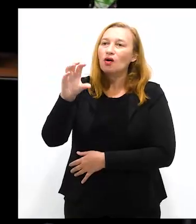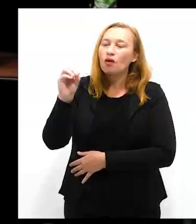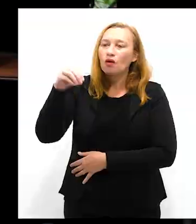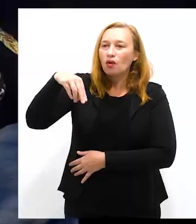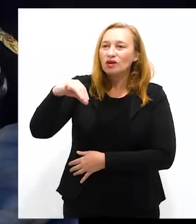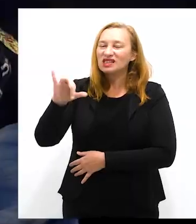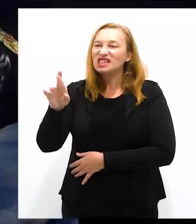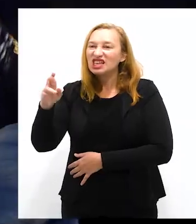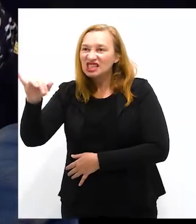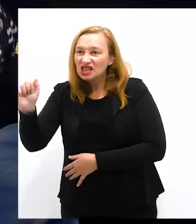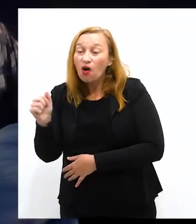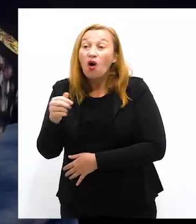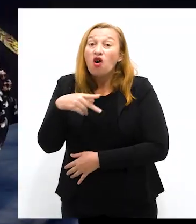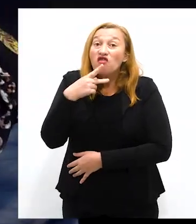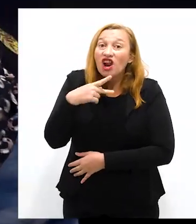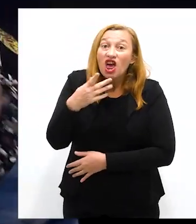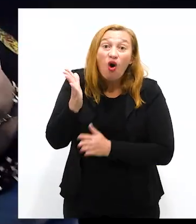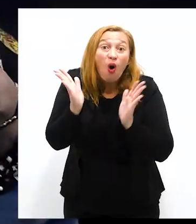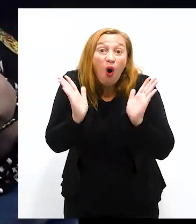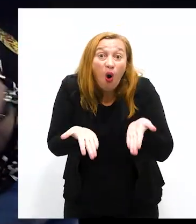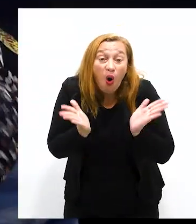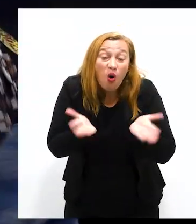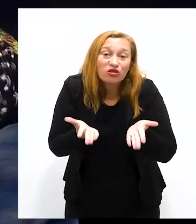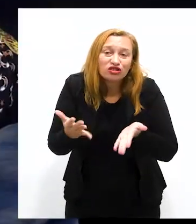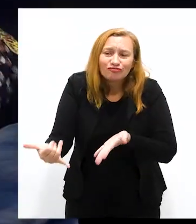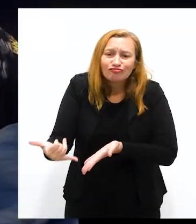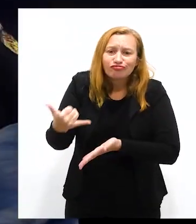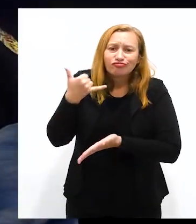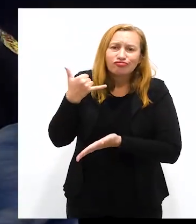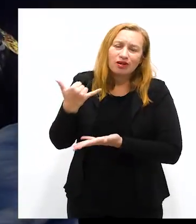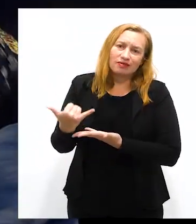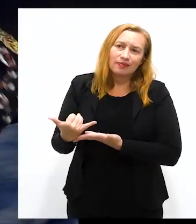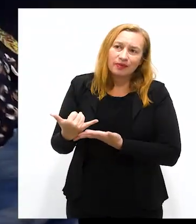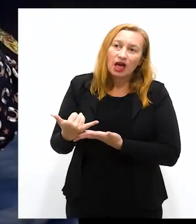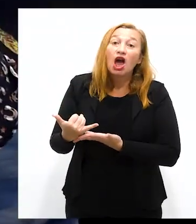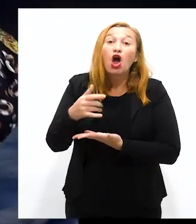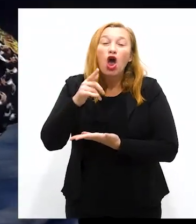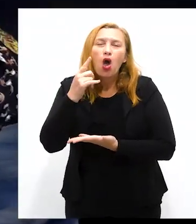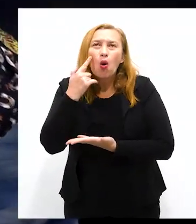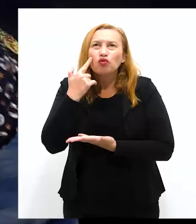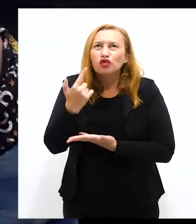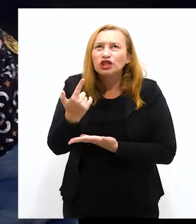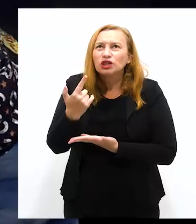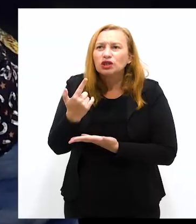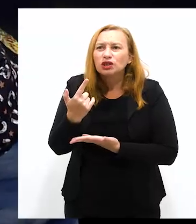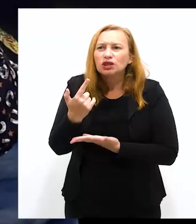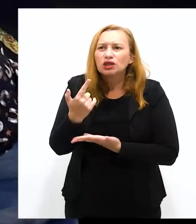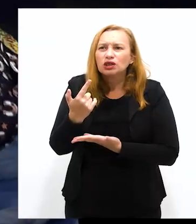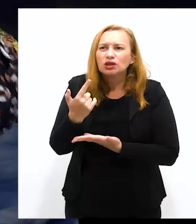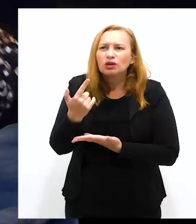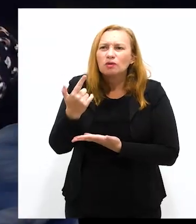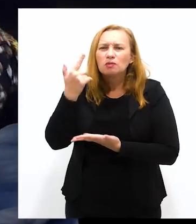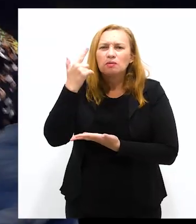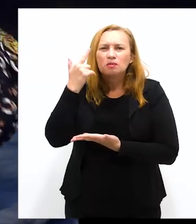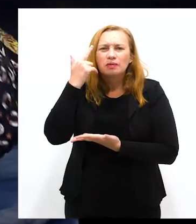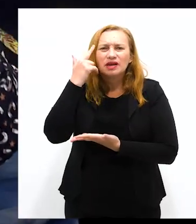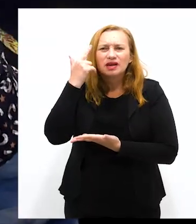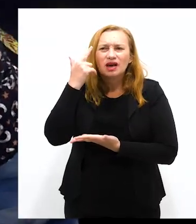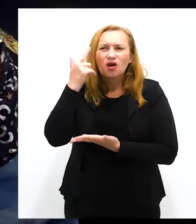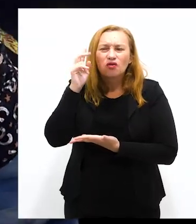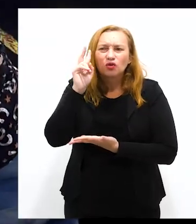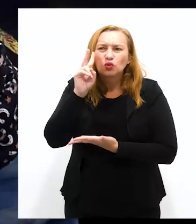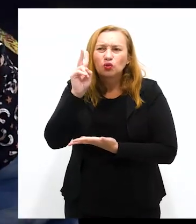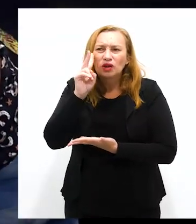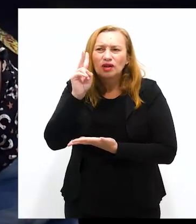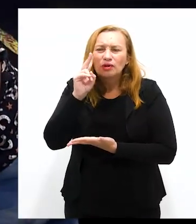eu deixei um recado para ele hoje de manhã, você acredita? Disse que eu mandei um abraço para ele. Porque eu vi uma retrospectiva do